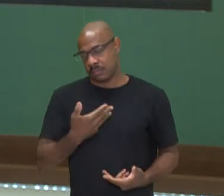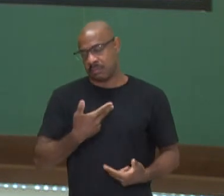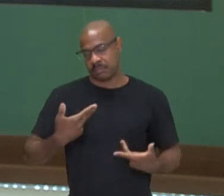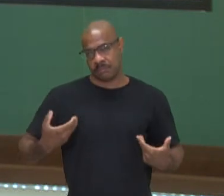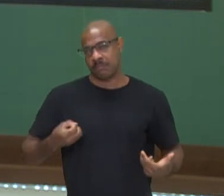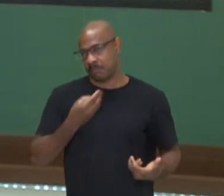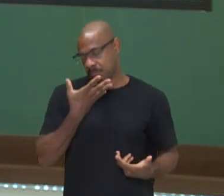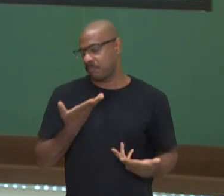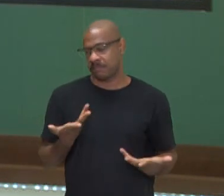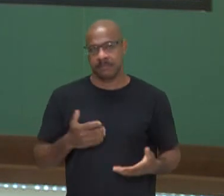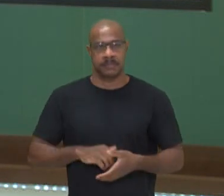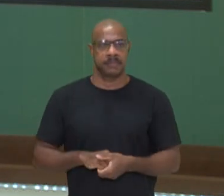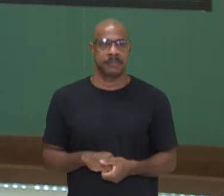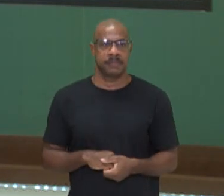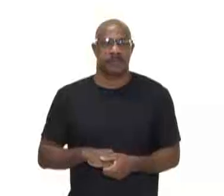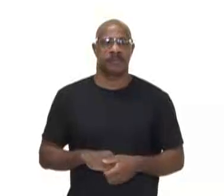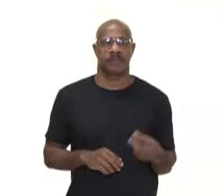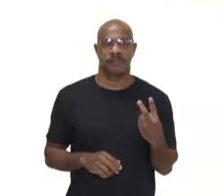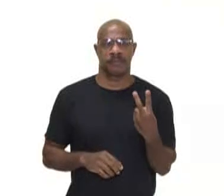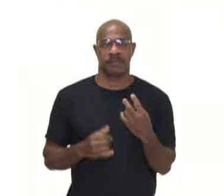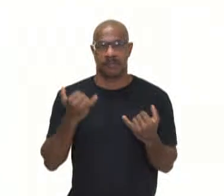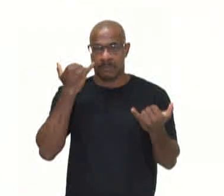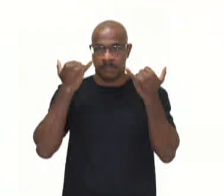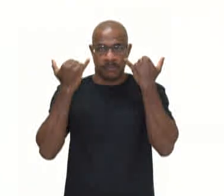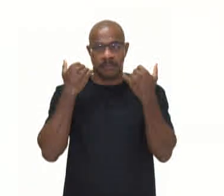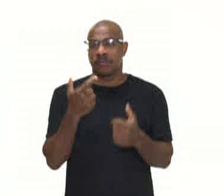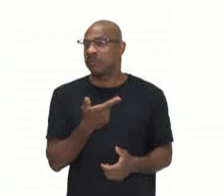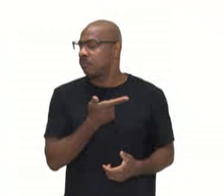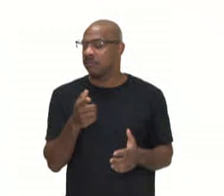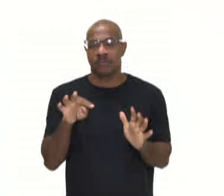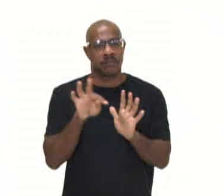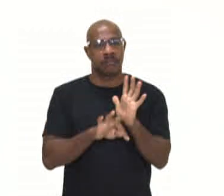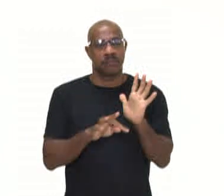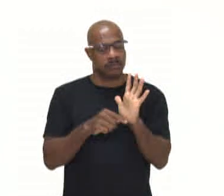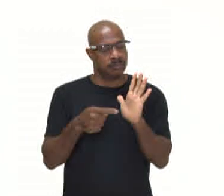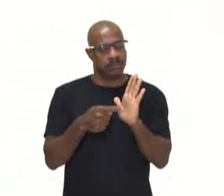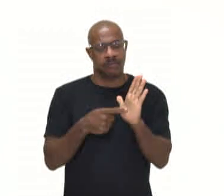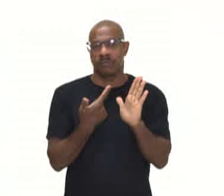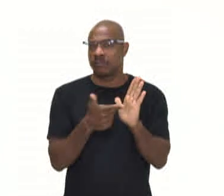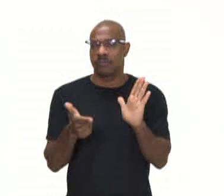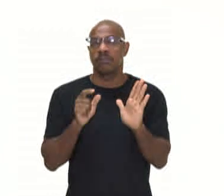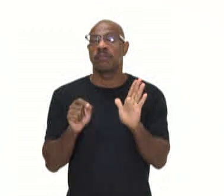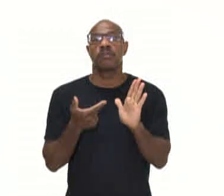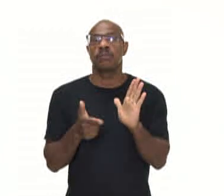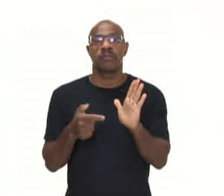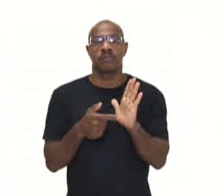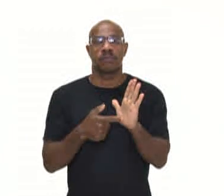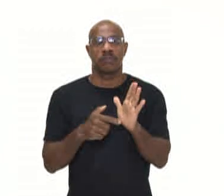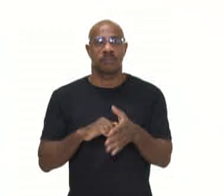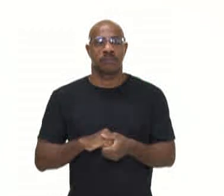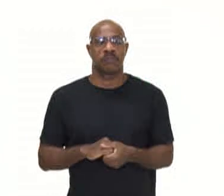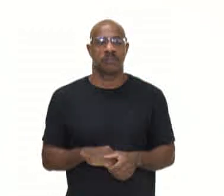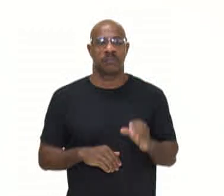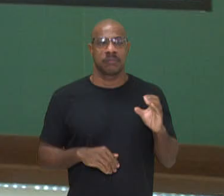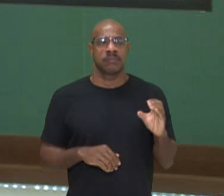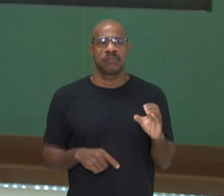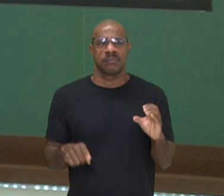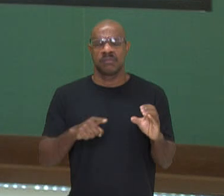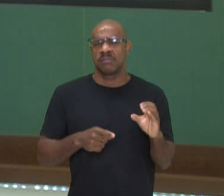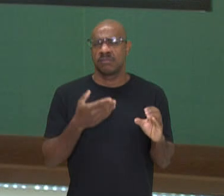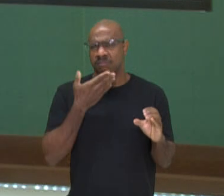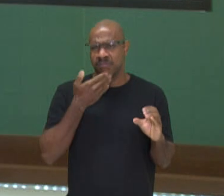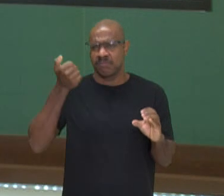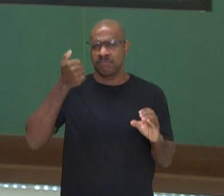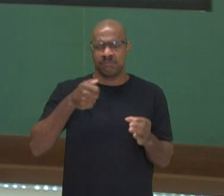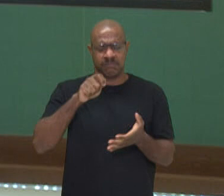dúvida. 2. Informação que não tinha no texto. You become a better writer. Tá falando aqui que você se torna um melhor